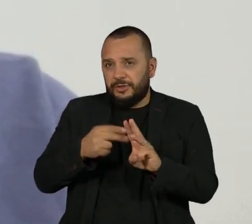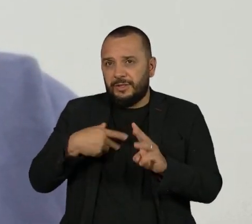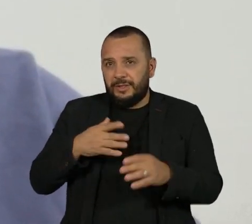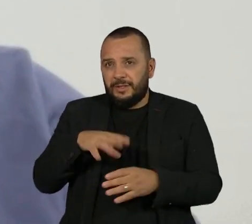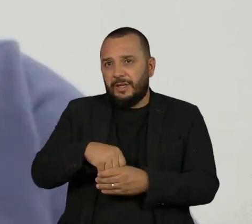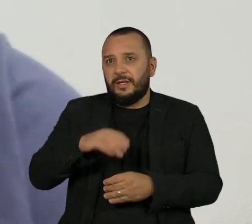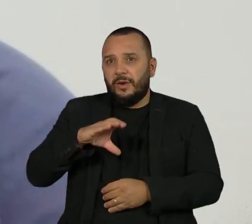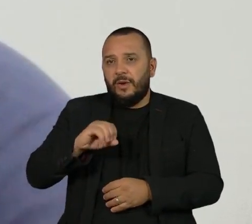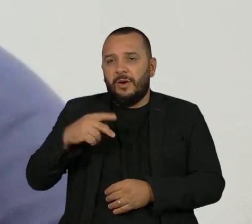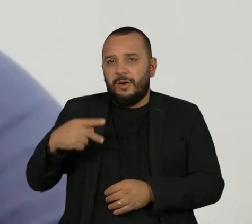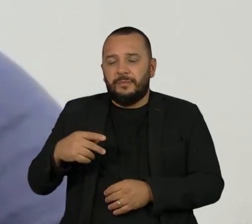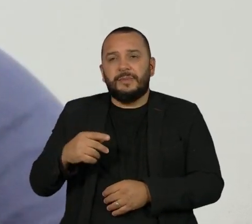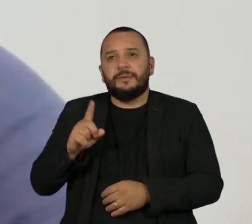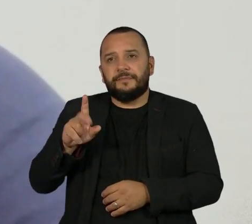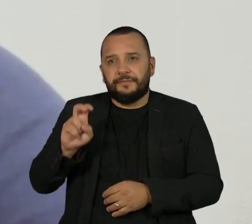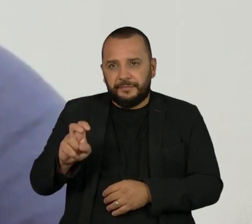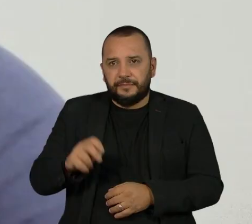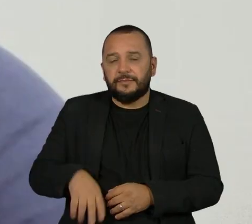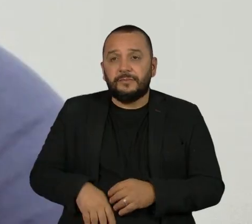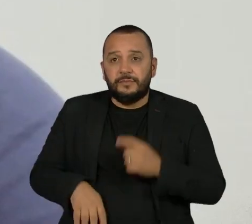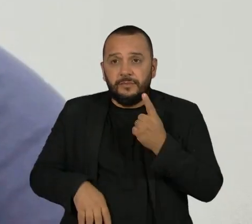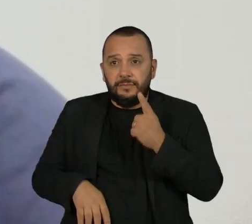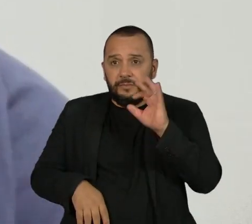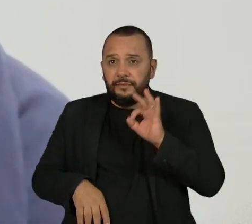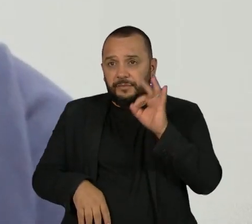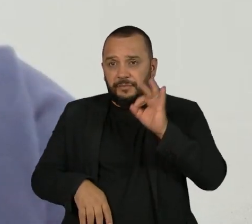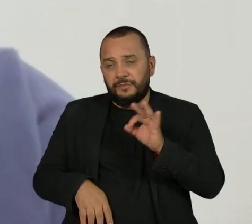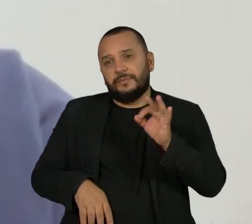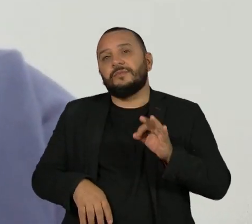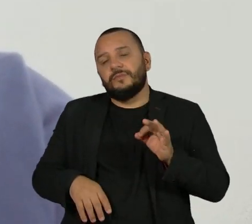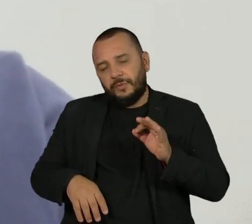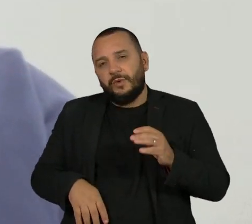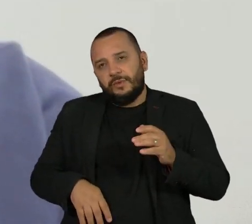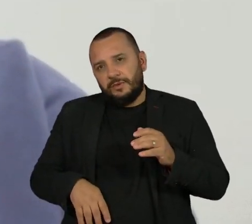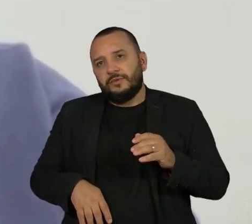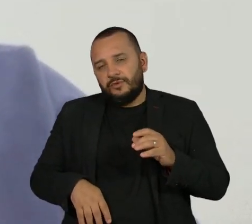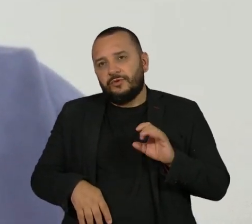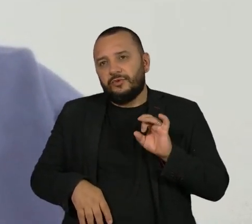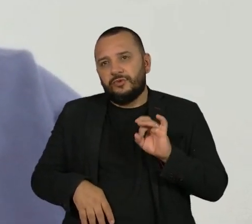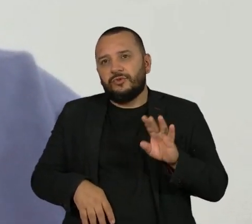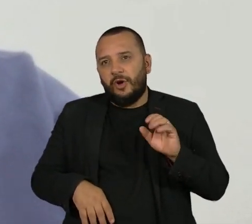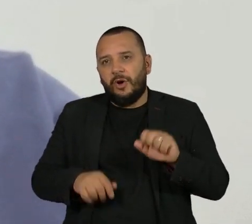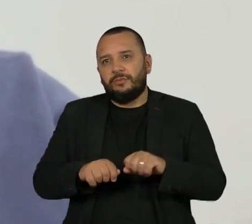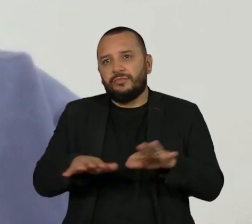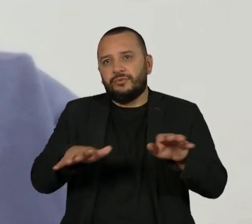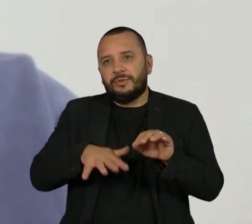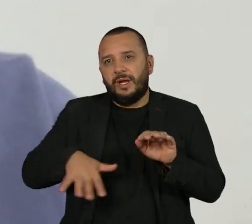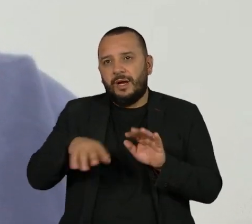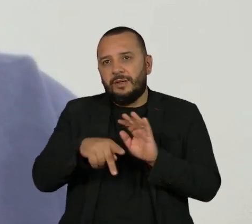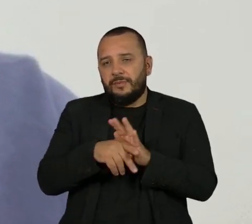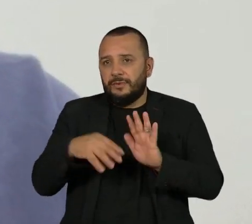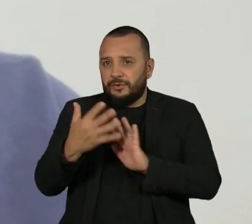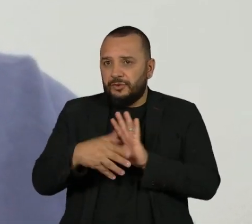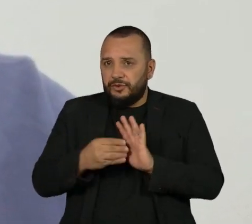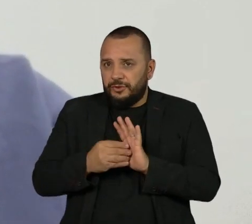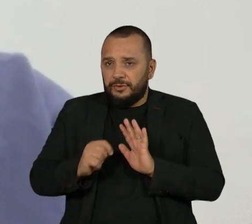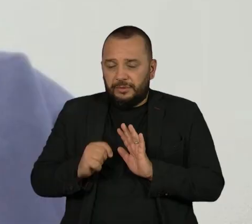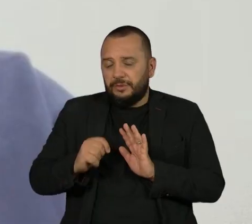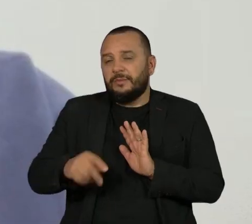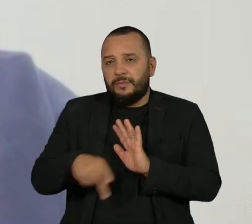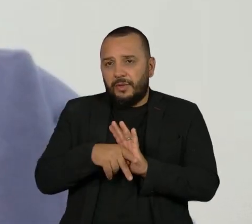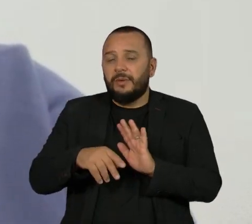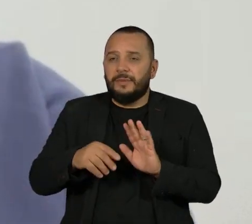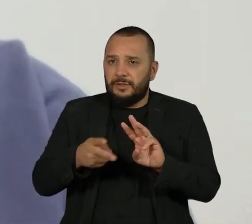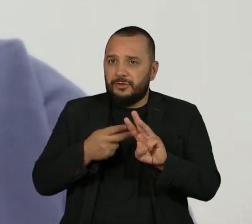COP15, apenas 1% chegou aos territórios indígenas. Né? Então, a grande dificuldade não é criar os fundos, né? Não é colocar o recurso lá